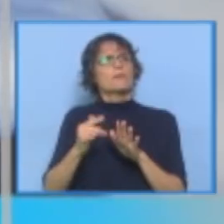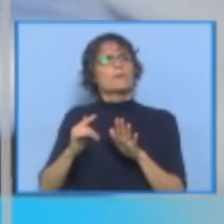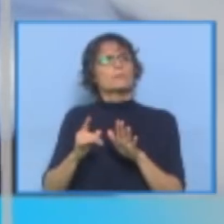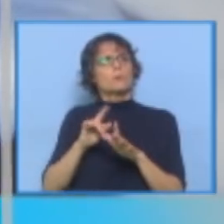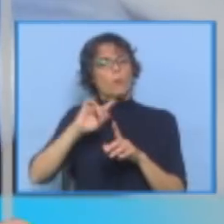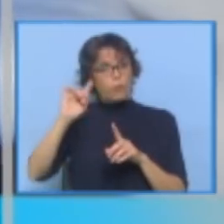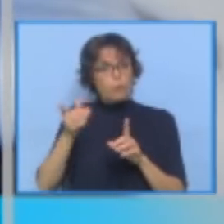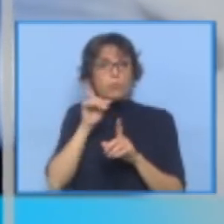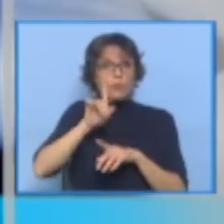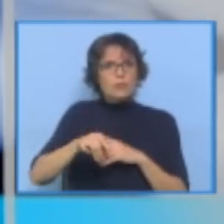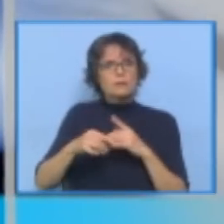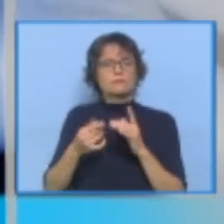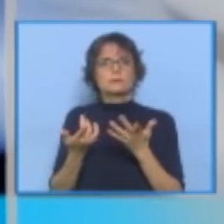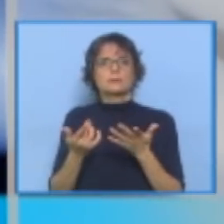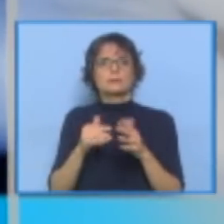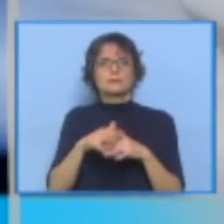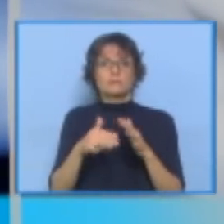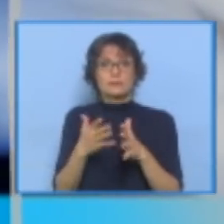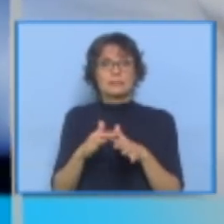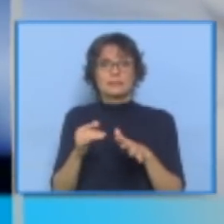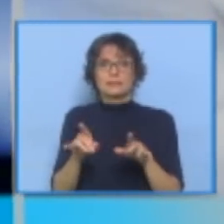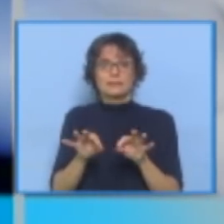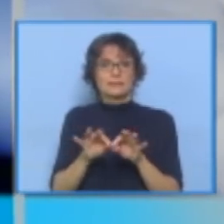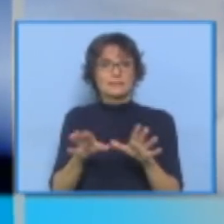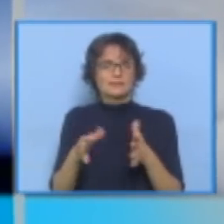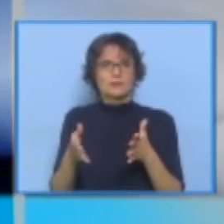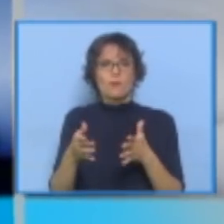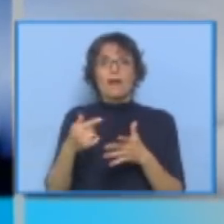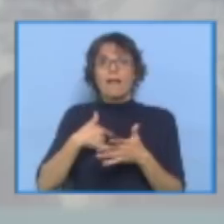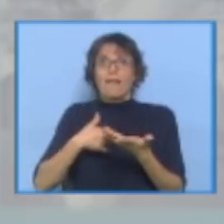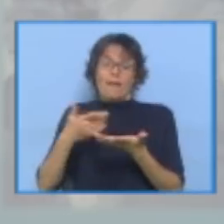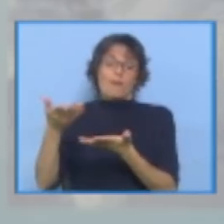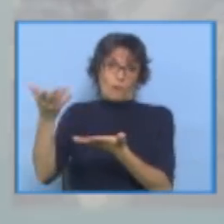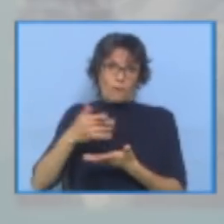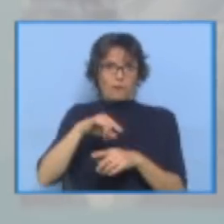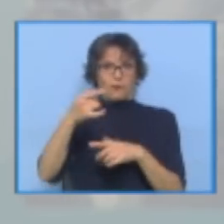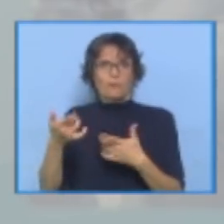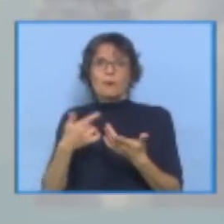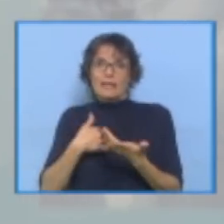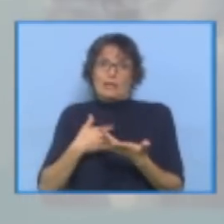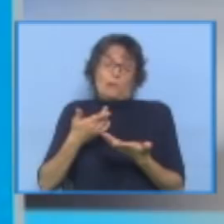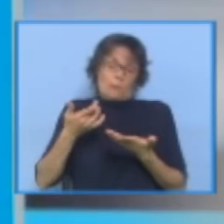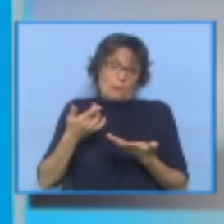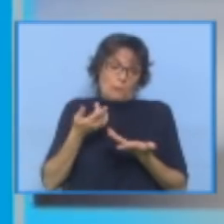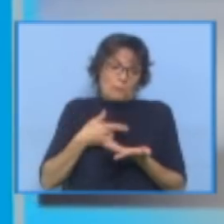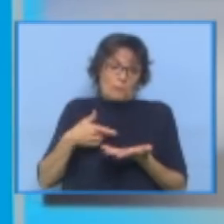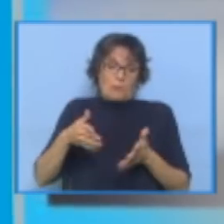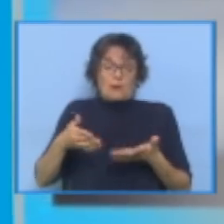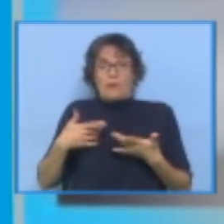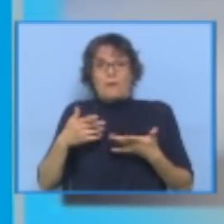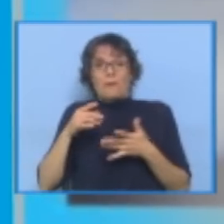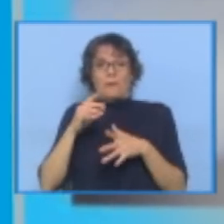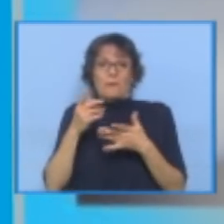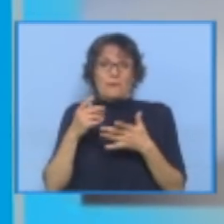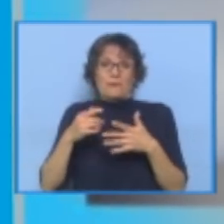paróquia, que é a minha e à qual eu sou suposta como boa ovelha, ou pelo menos tentar, boa ovelha, também colaborar. Lá,